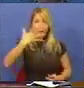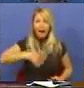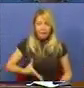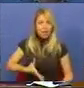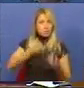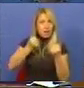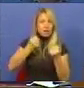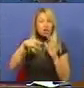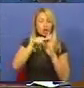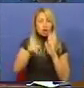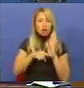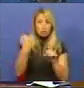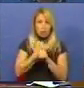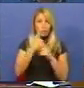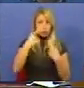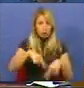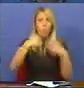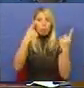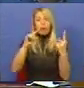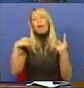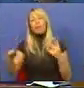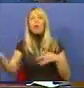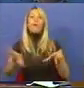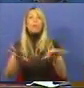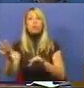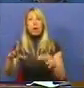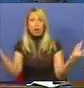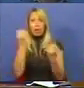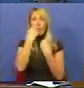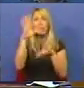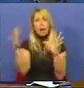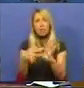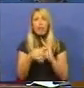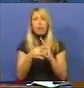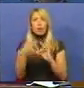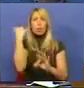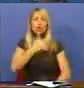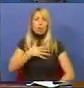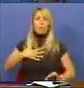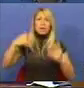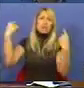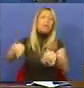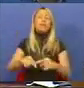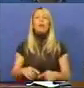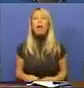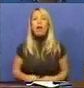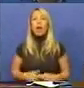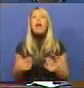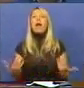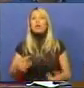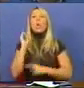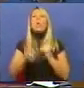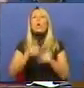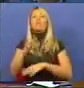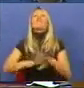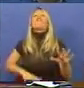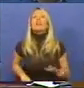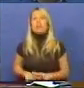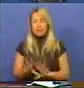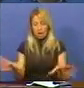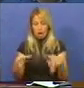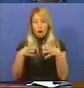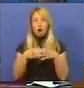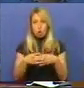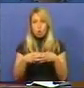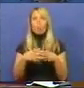Pública, ou seja, correm o risco de perder o vínculo com a empresa. E, portanto, o que eles vão em massa é fazer contratos individuais de trabalho em